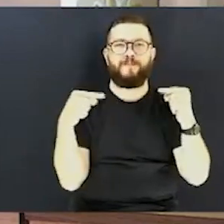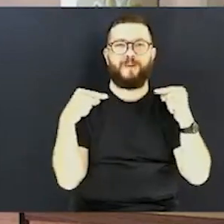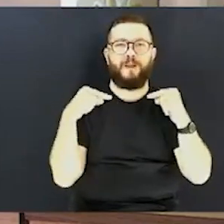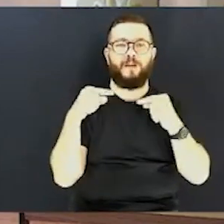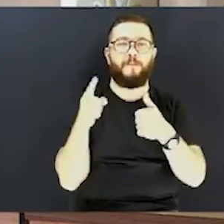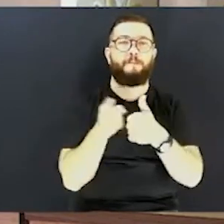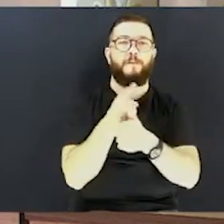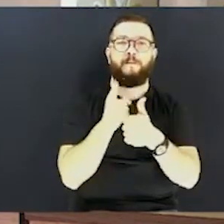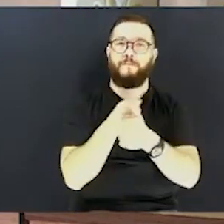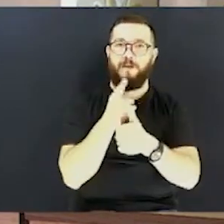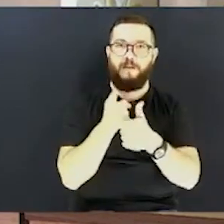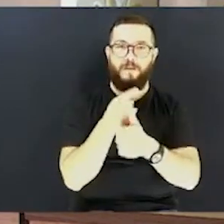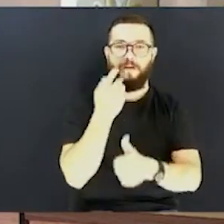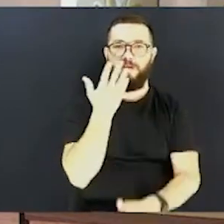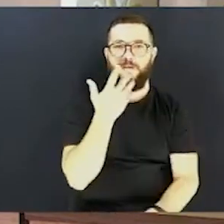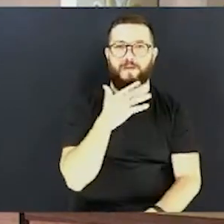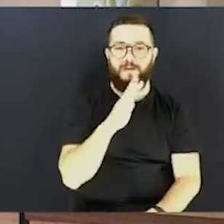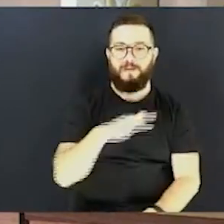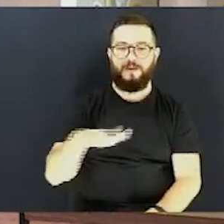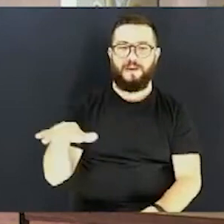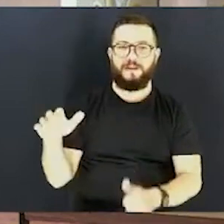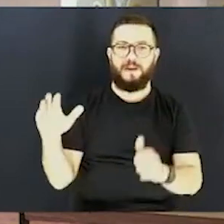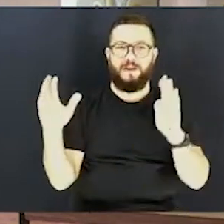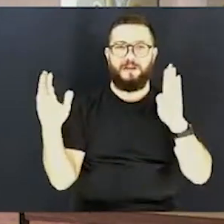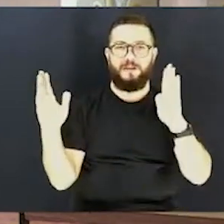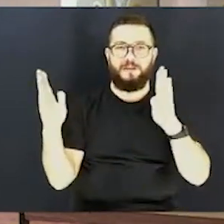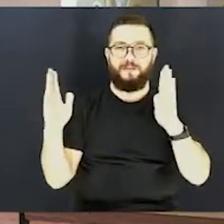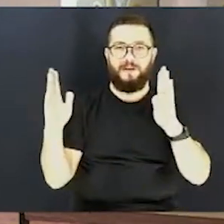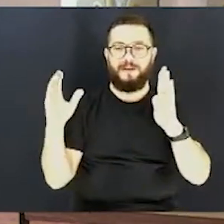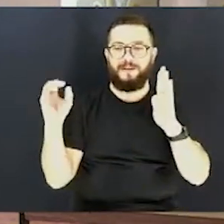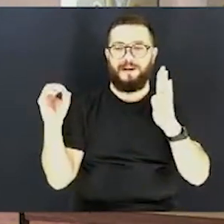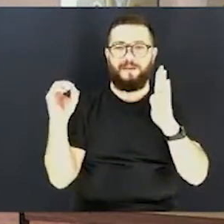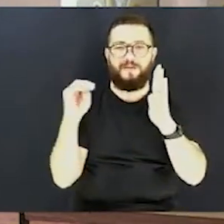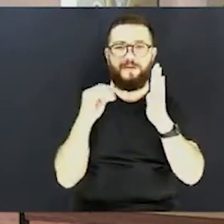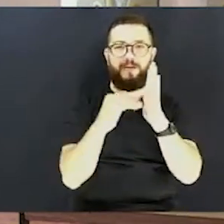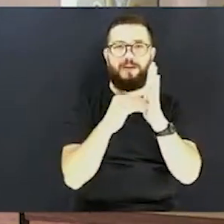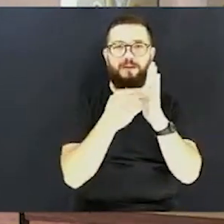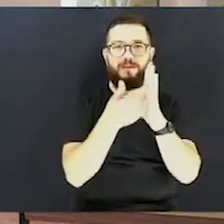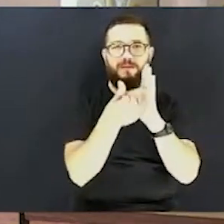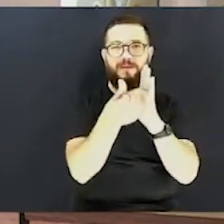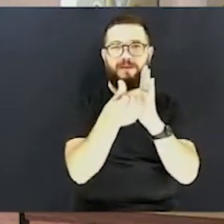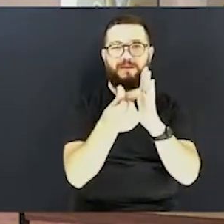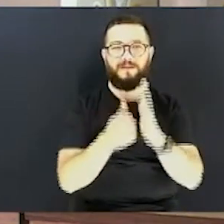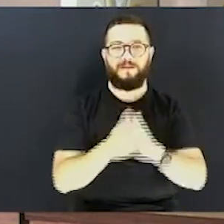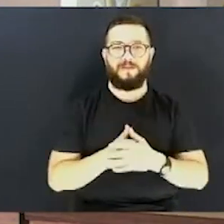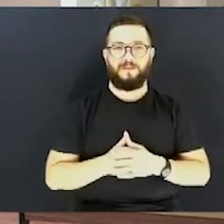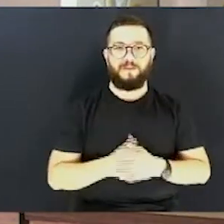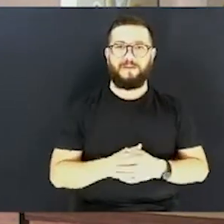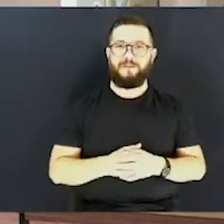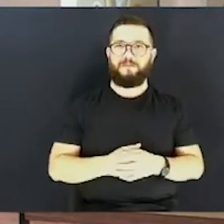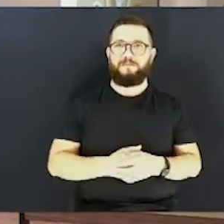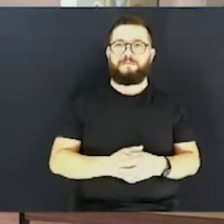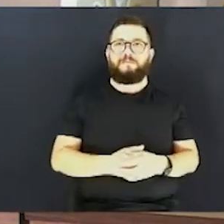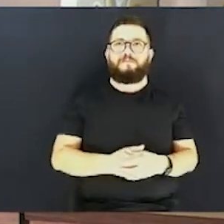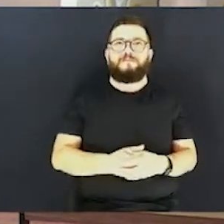Lei 13.257, de 2016. É importante ressaltar, mais uma vez, o trabalho desse